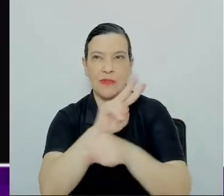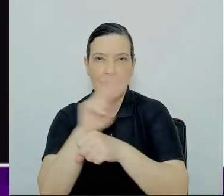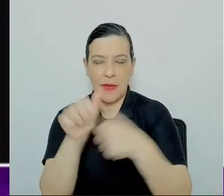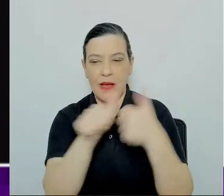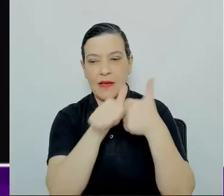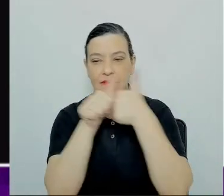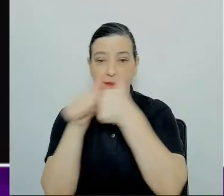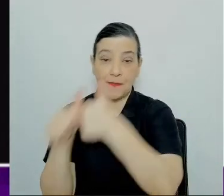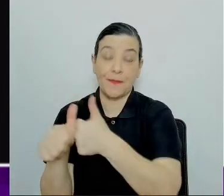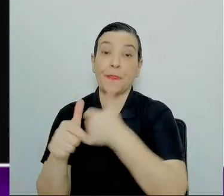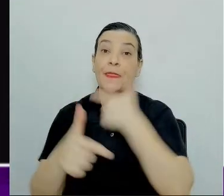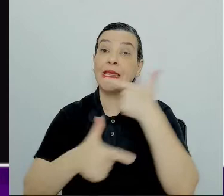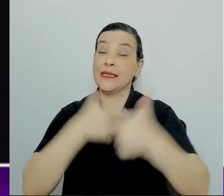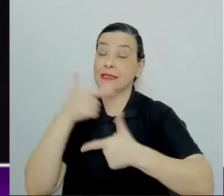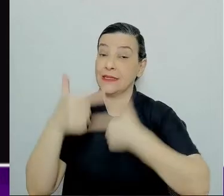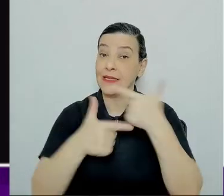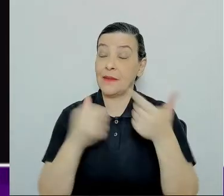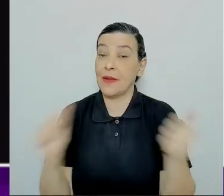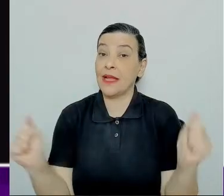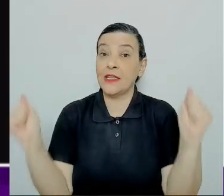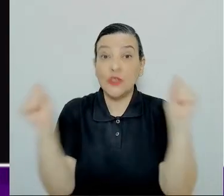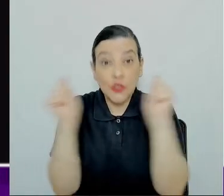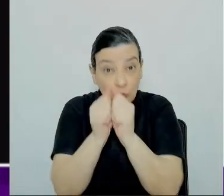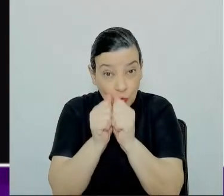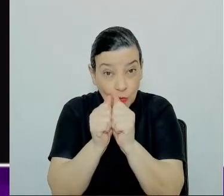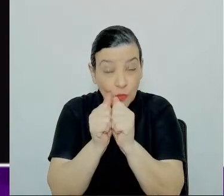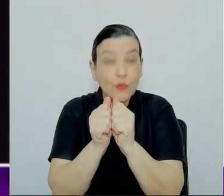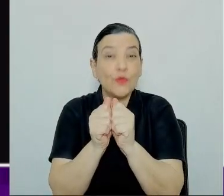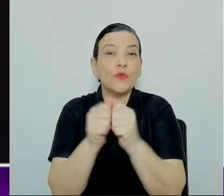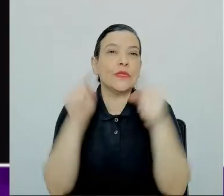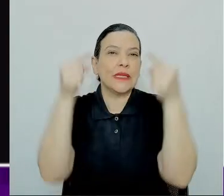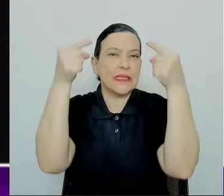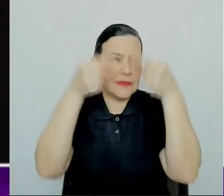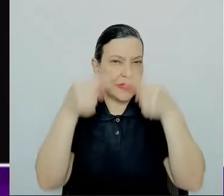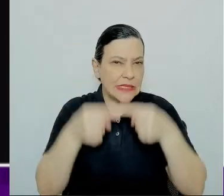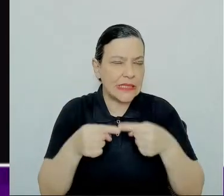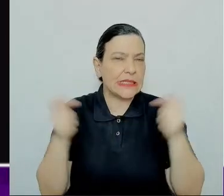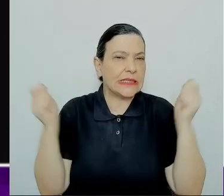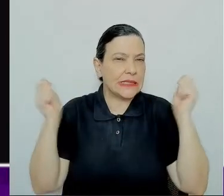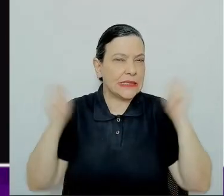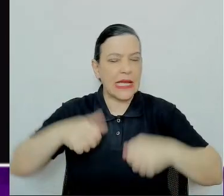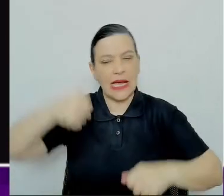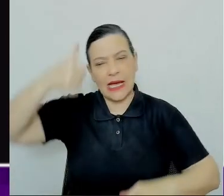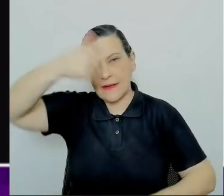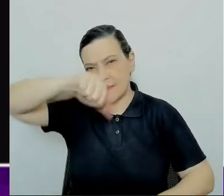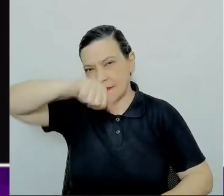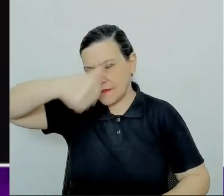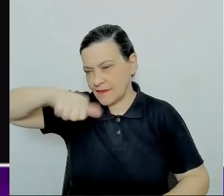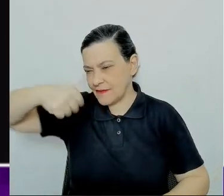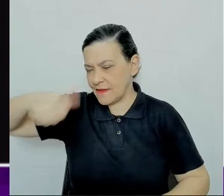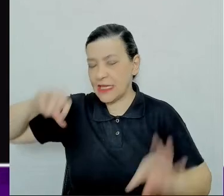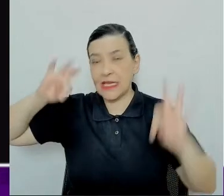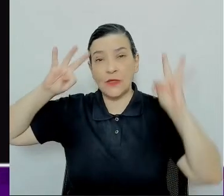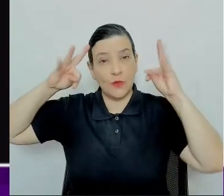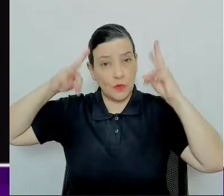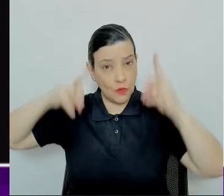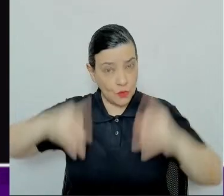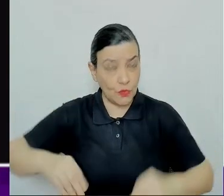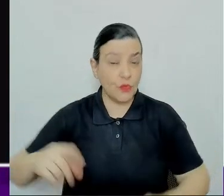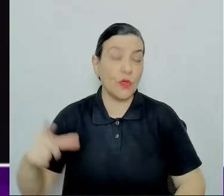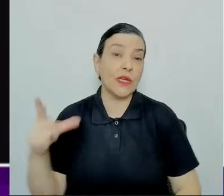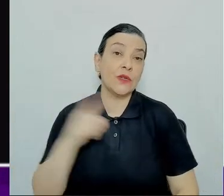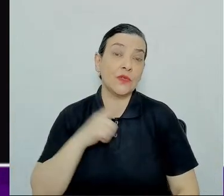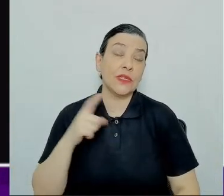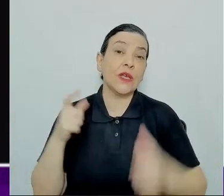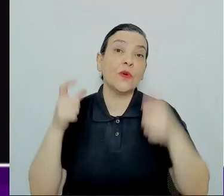que ele trabalha em conjunto em cima das minhas aplicações, eu consigo avaliar tudo que está acontecendo. Eu tenho, né, o meu